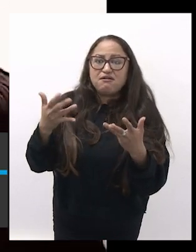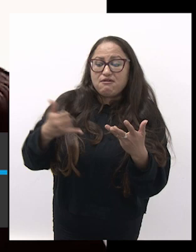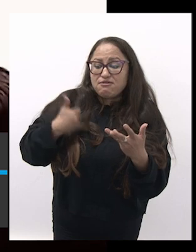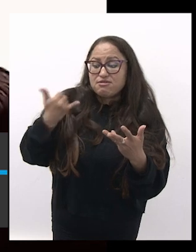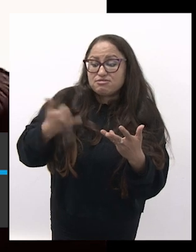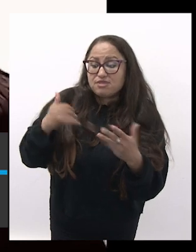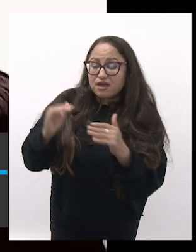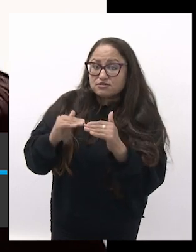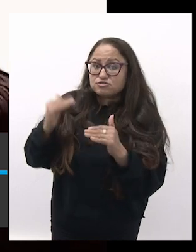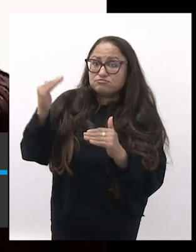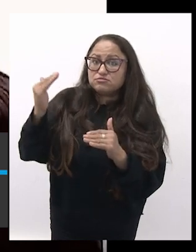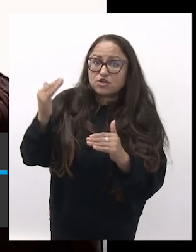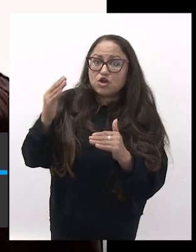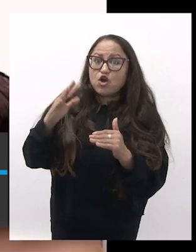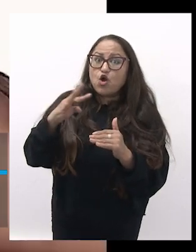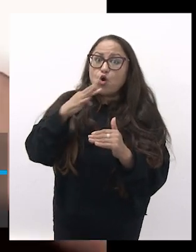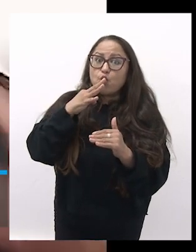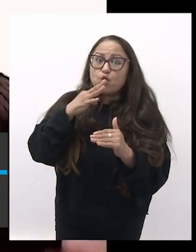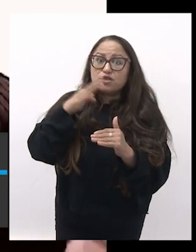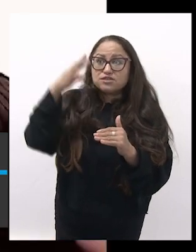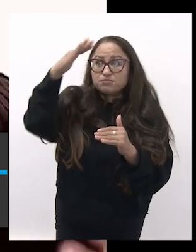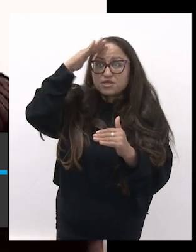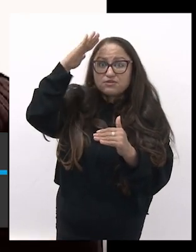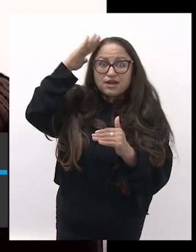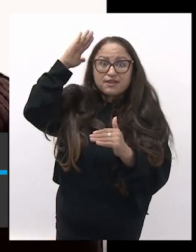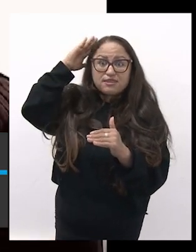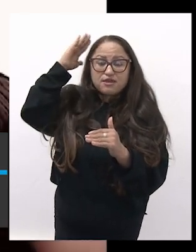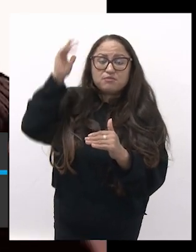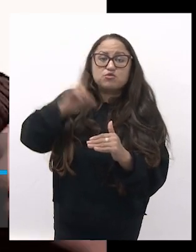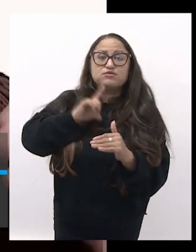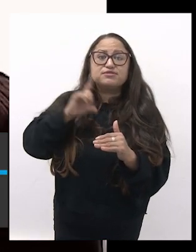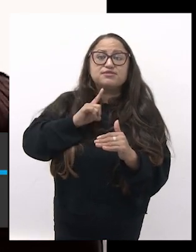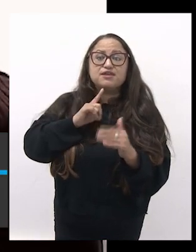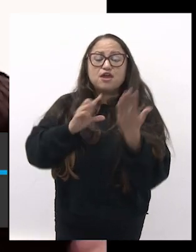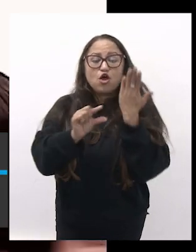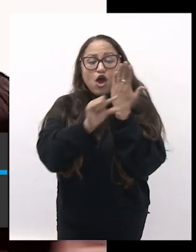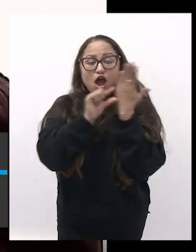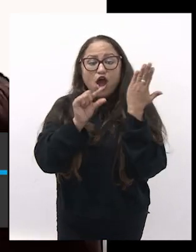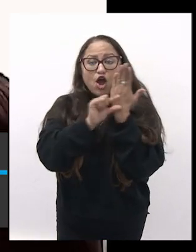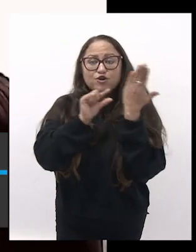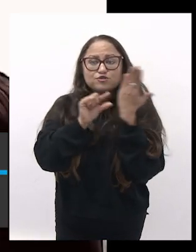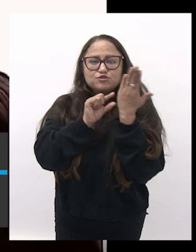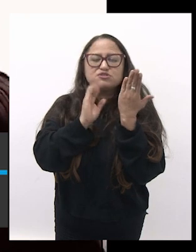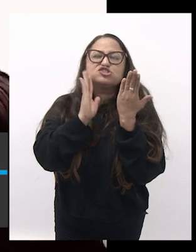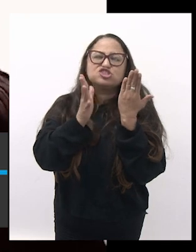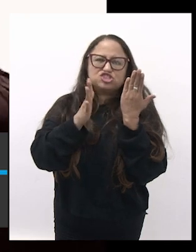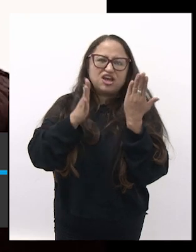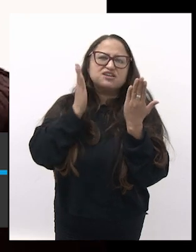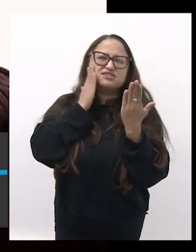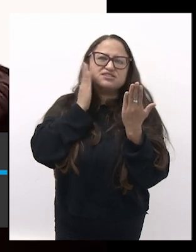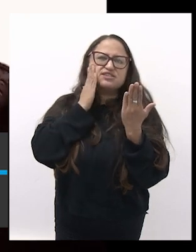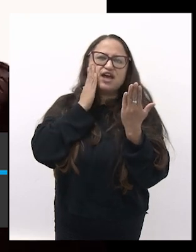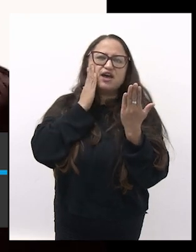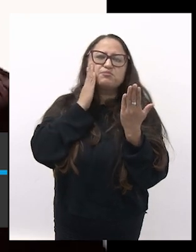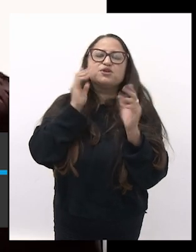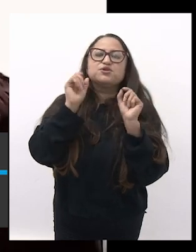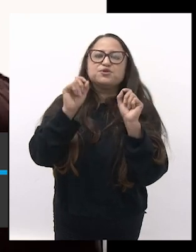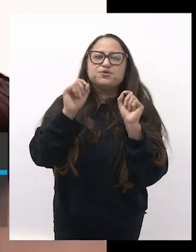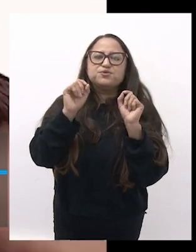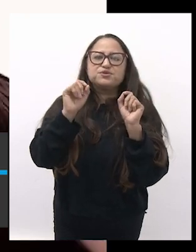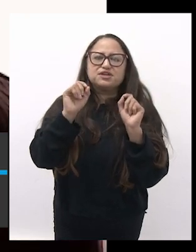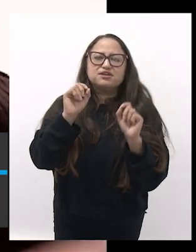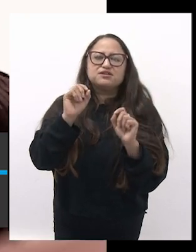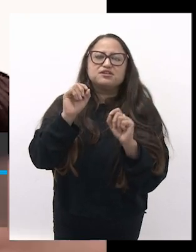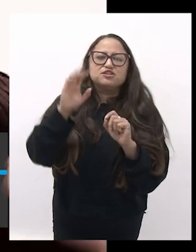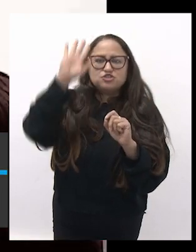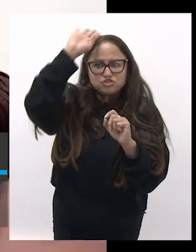conhecimento acadêmico também, tem algum autor? A gente sabe de Clarice, né, que você é estudiosa de Clarice,